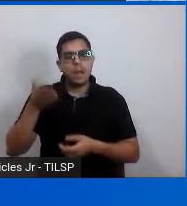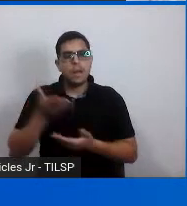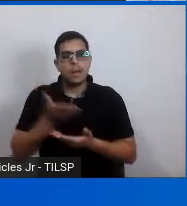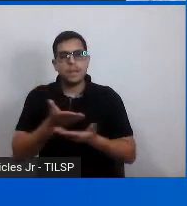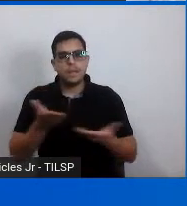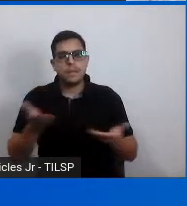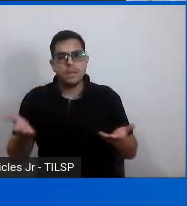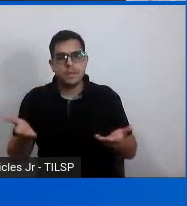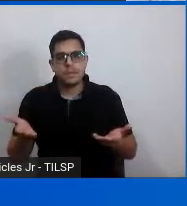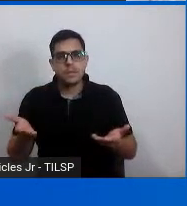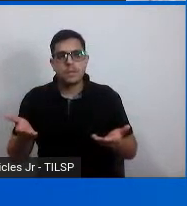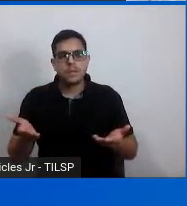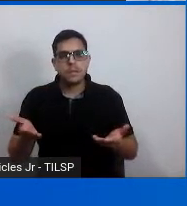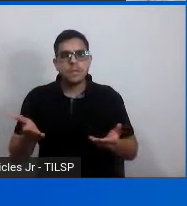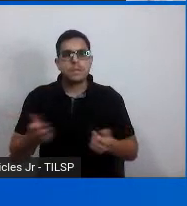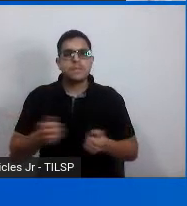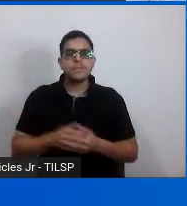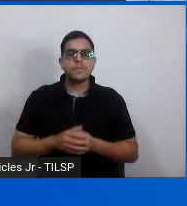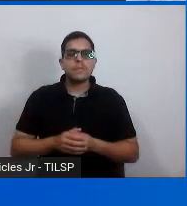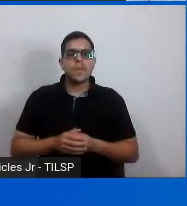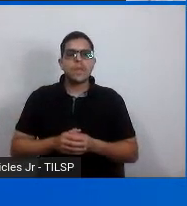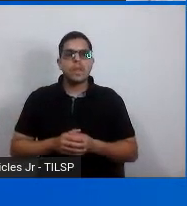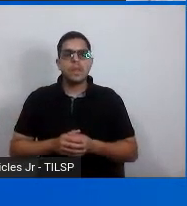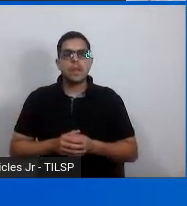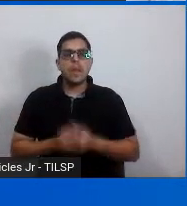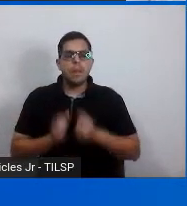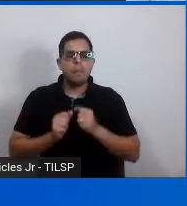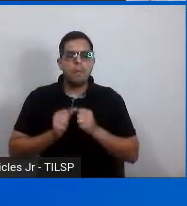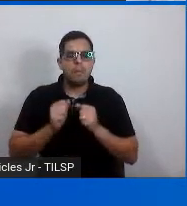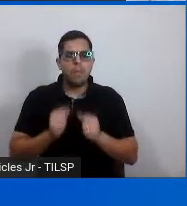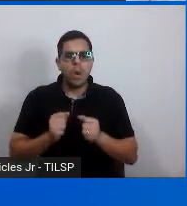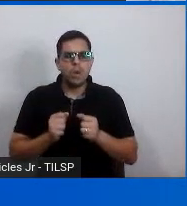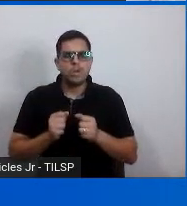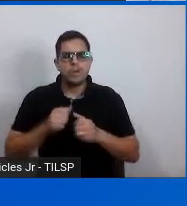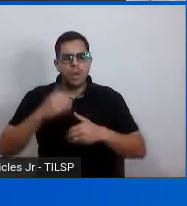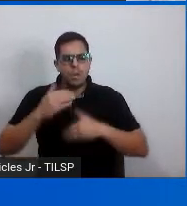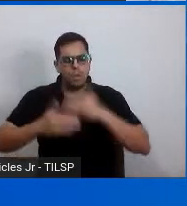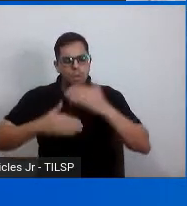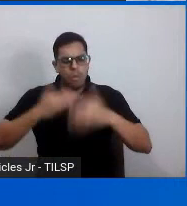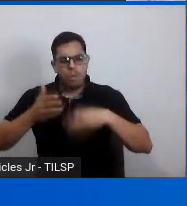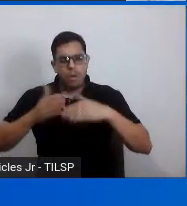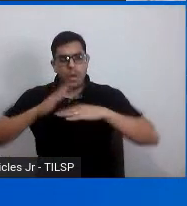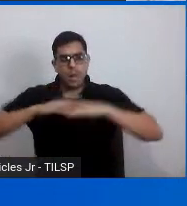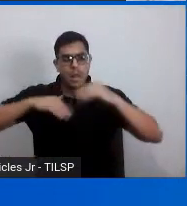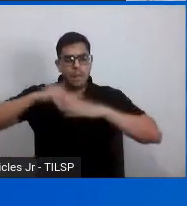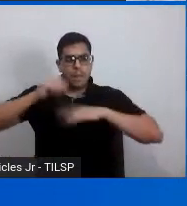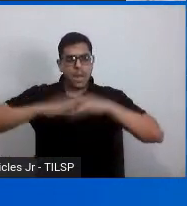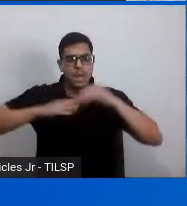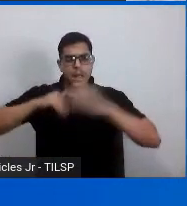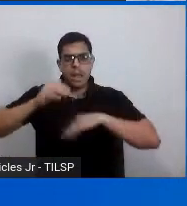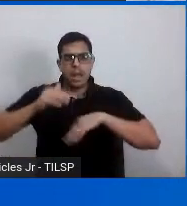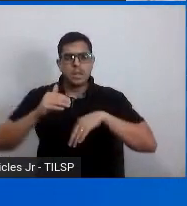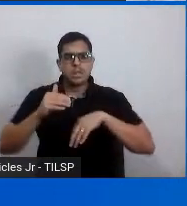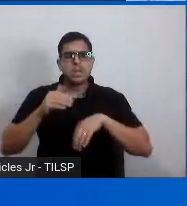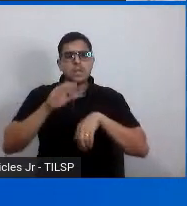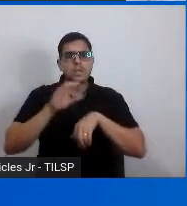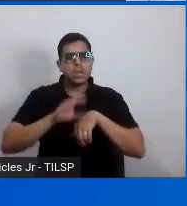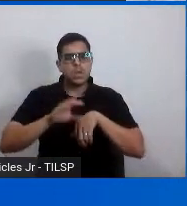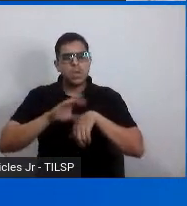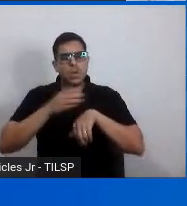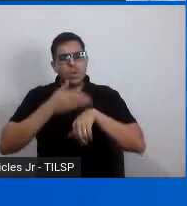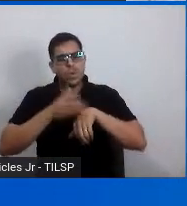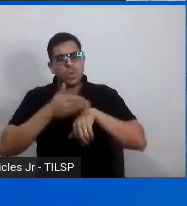intenção é apoderar e desenvolver novas habilidades e competências que permitam a educadores educandos a vivência dos processos